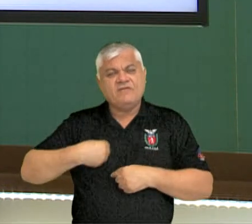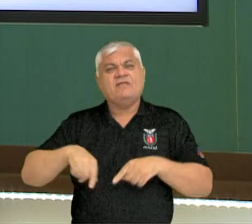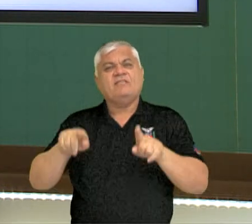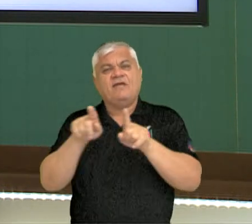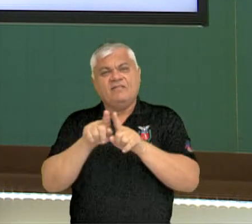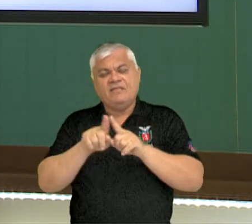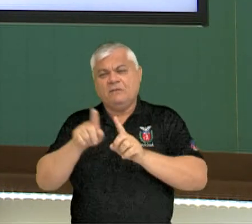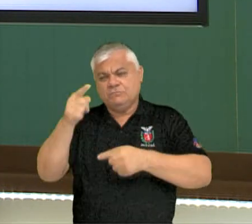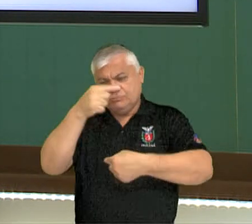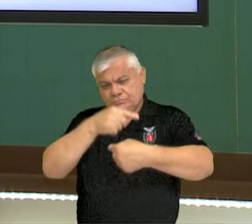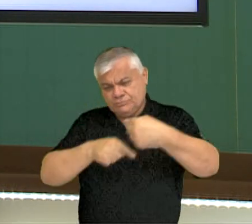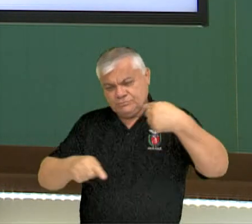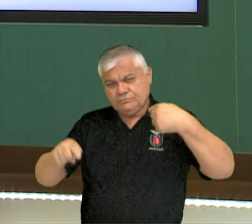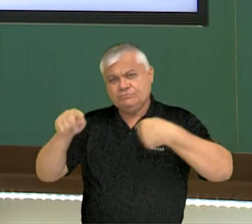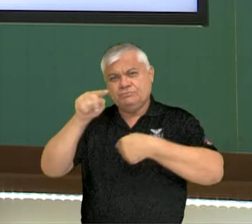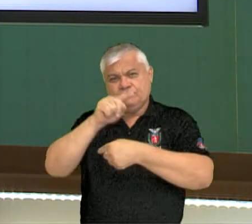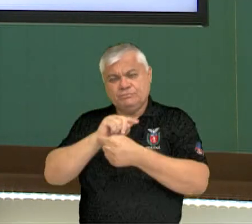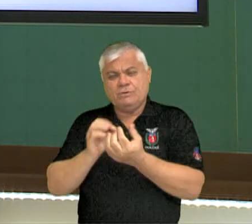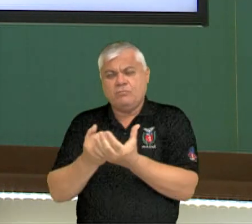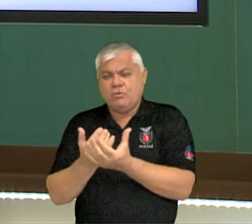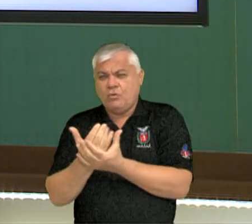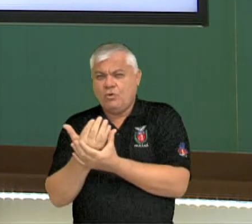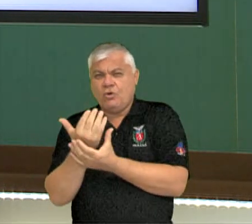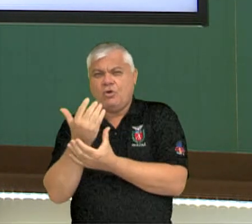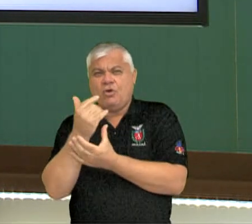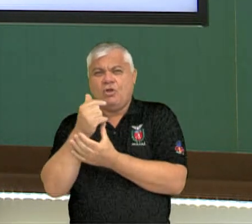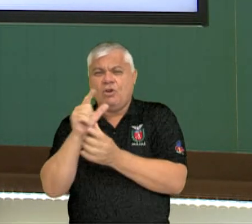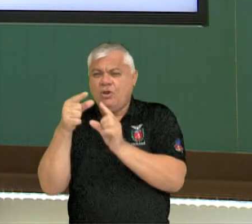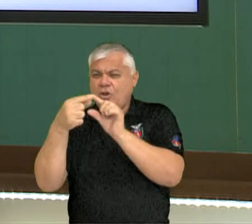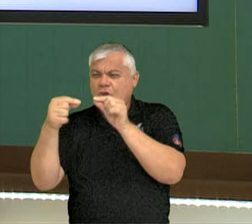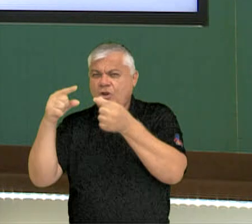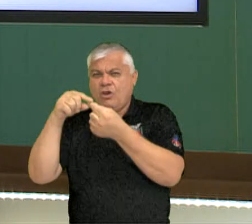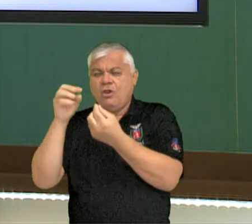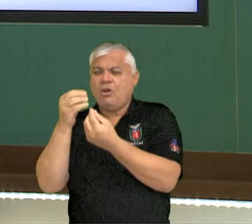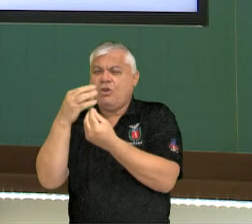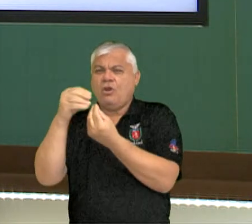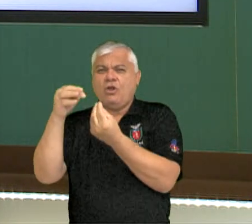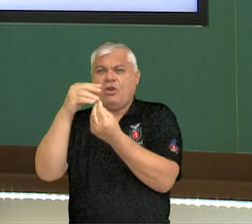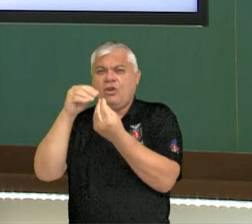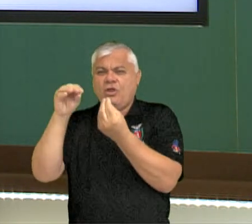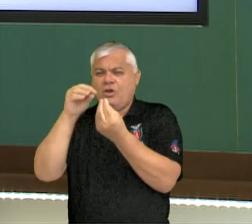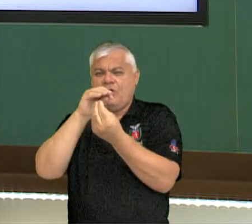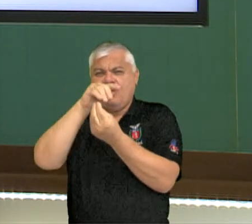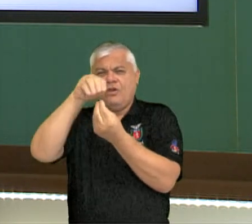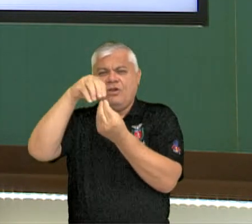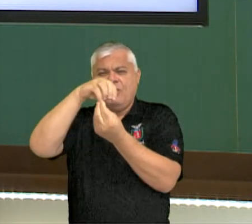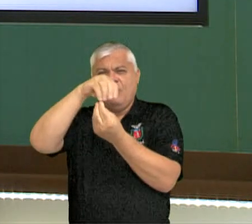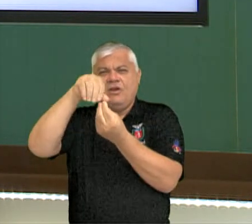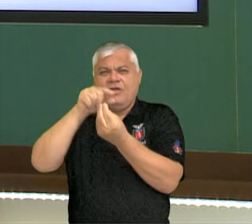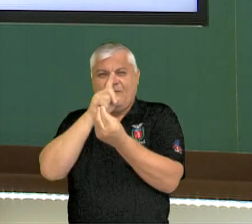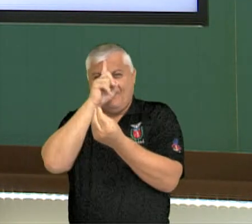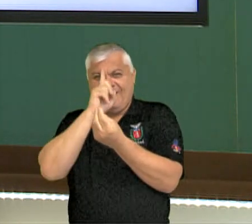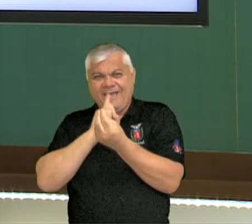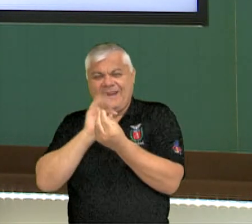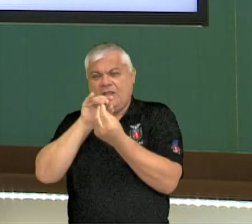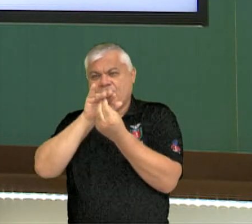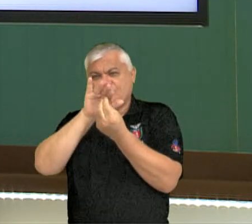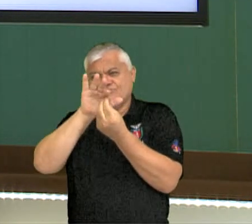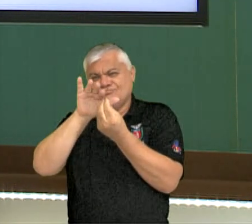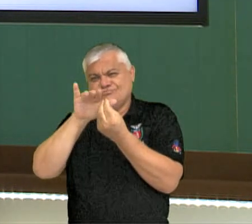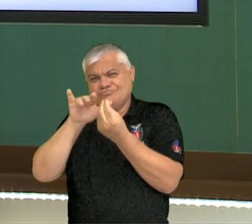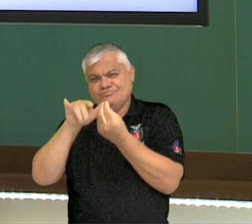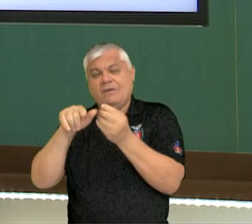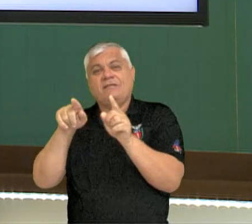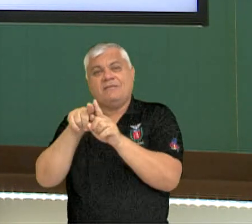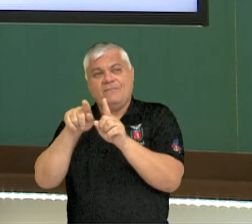de esporos no esporófito. Esse esporo haploide, ao germinar, dá origem ao gametófito, que também é